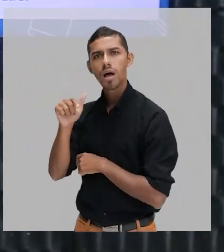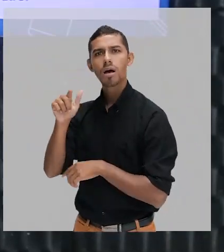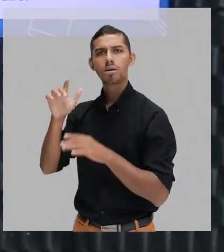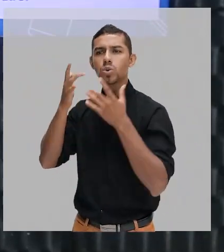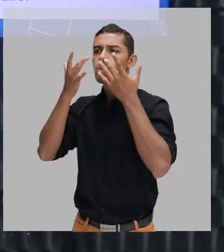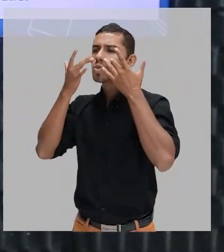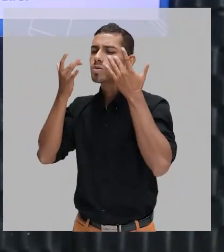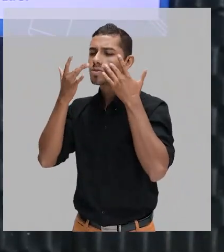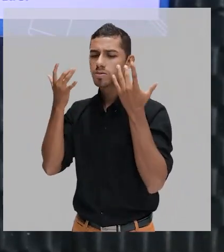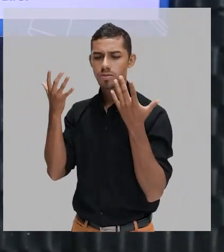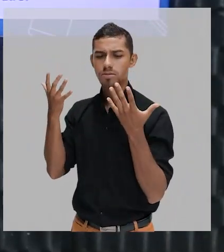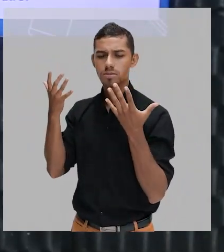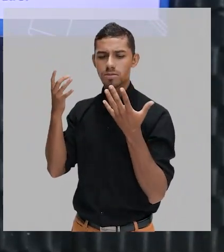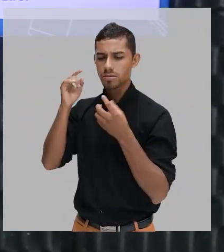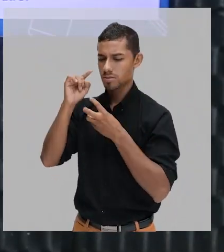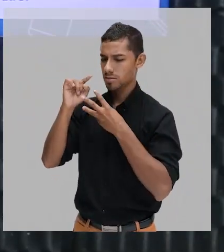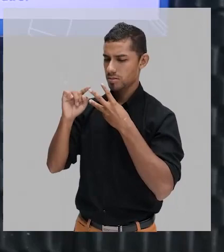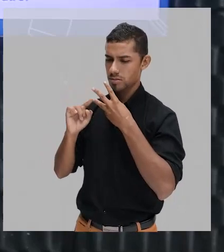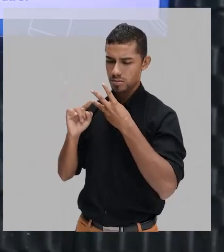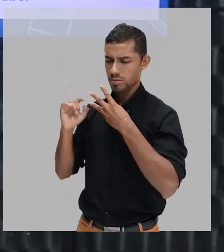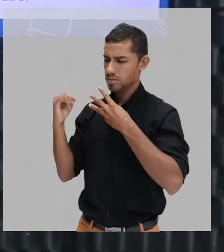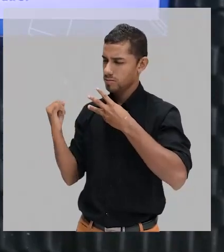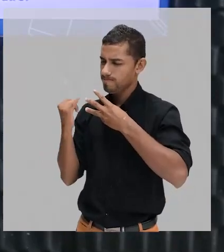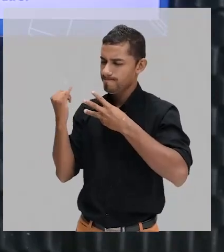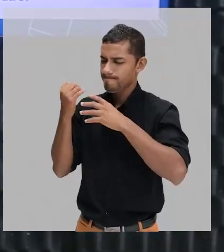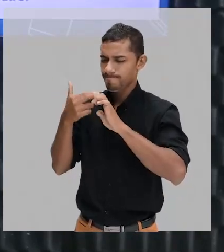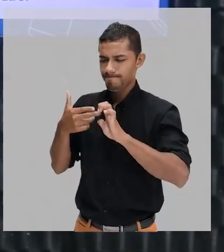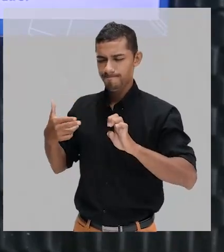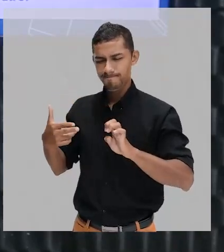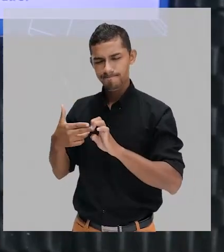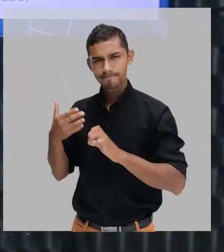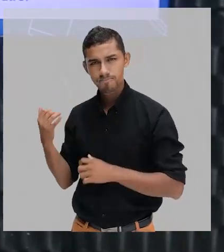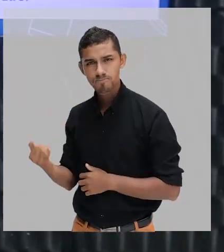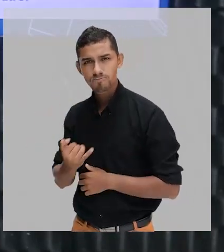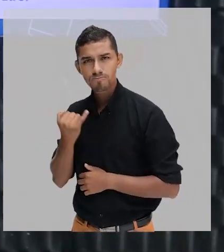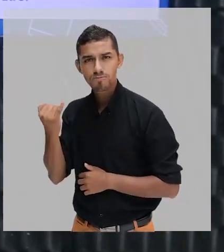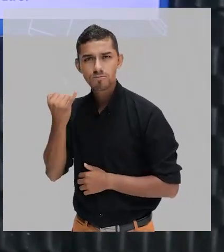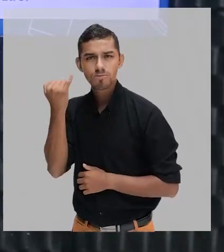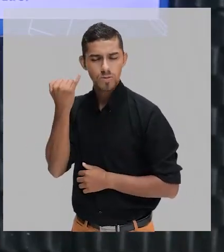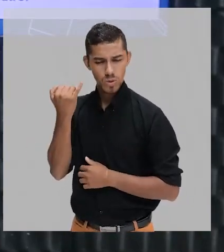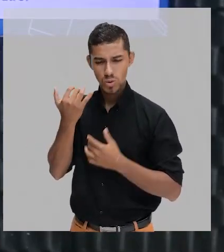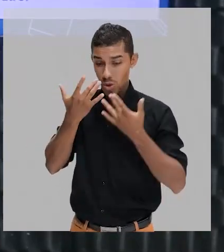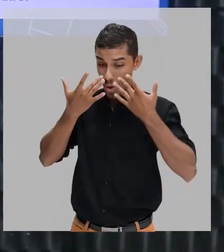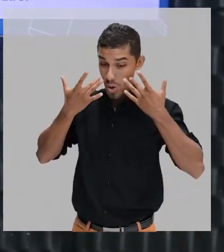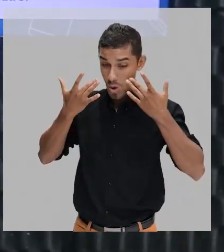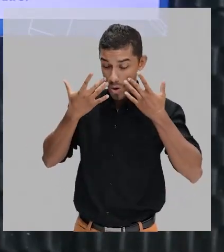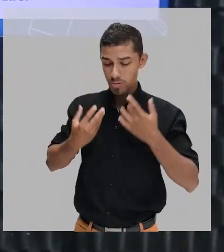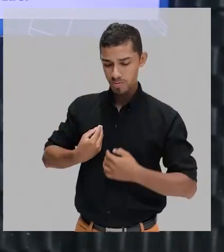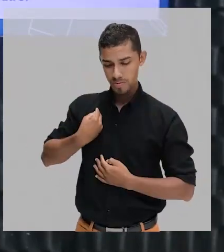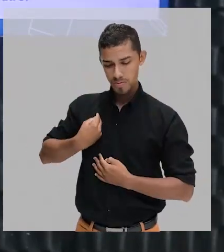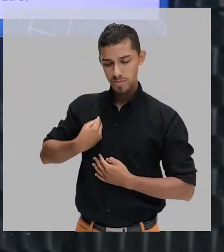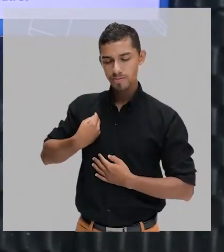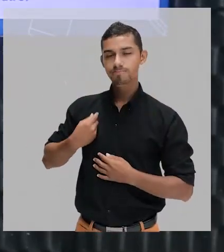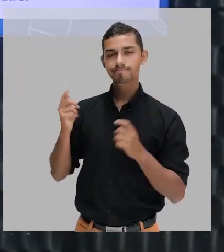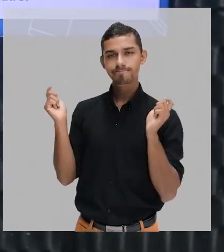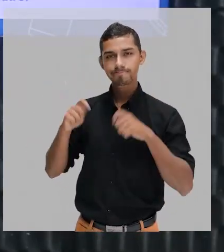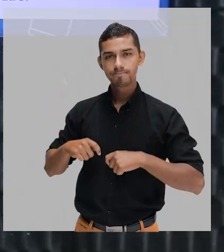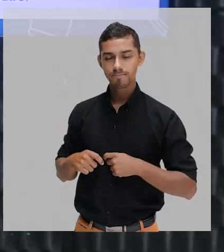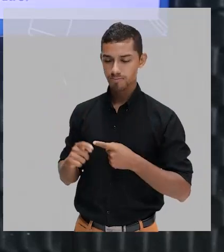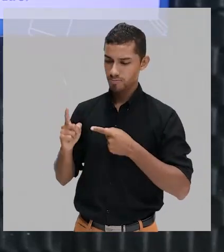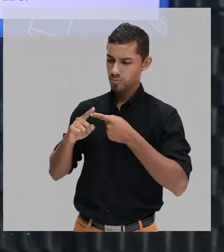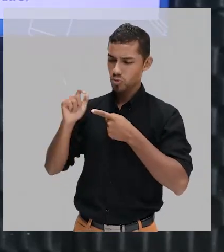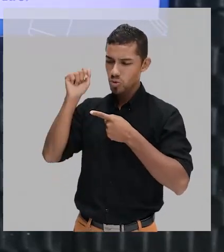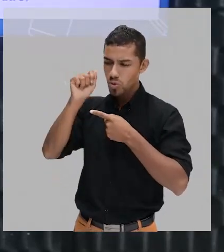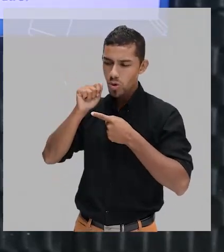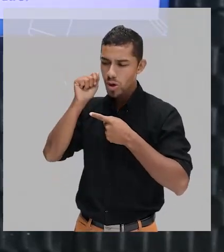teatro, onde você tem três elementos que são extremamente importantes para que o teatro exista por si só: o ator, o